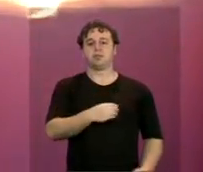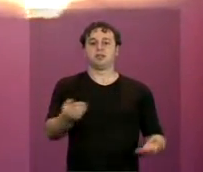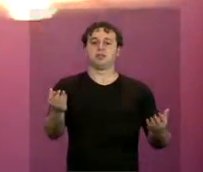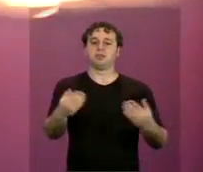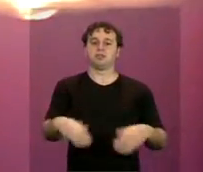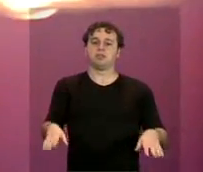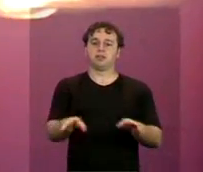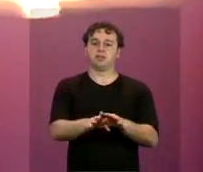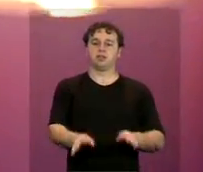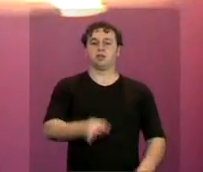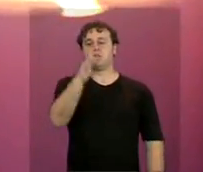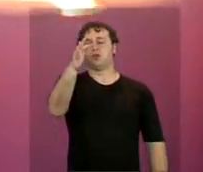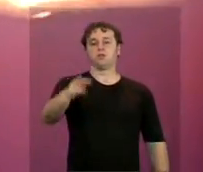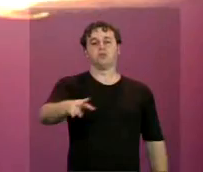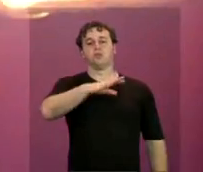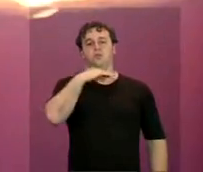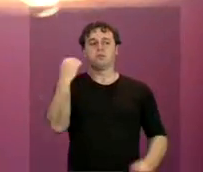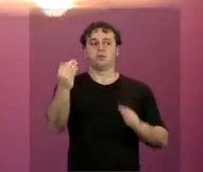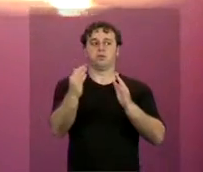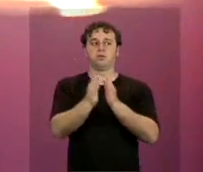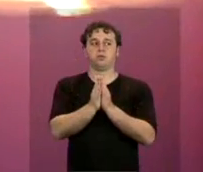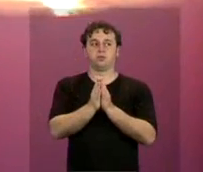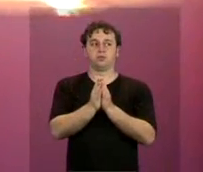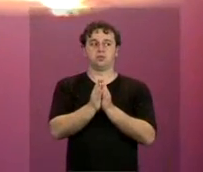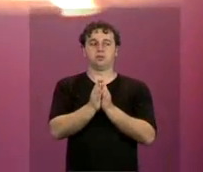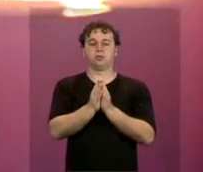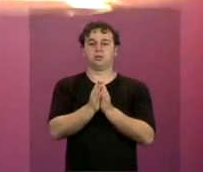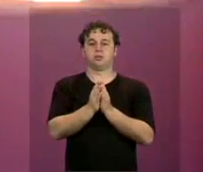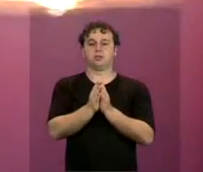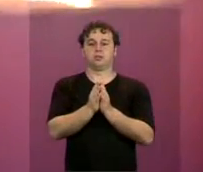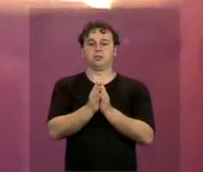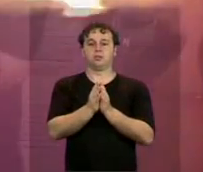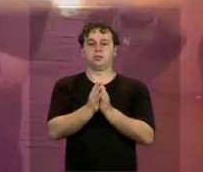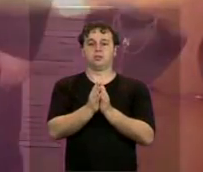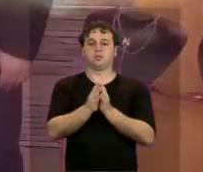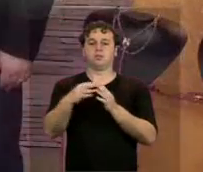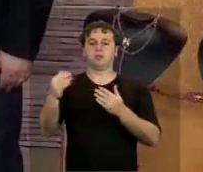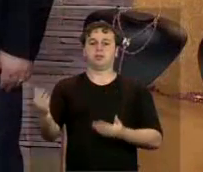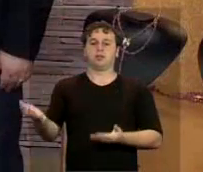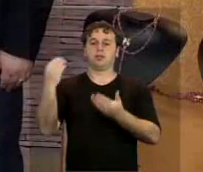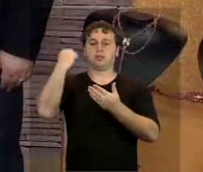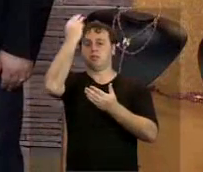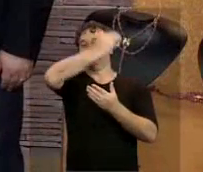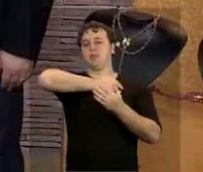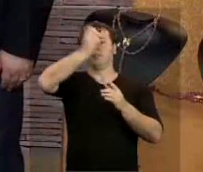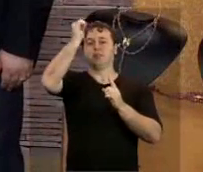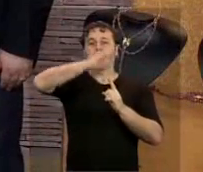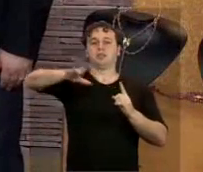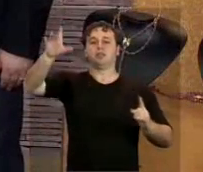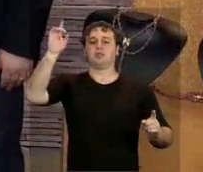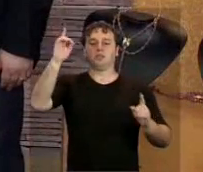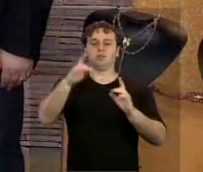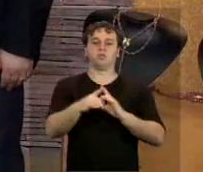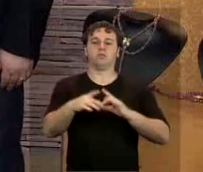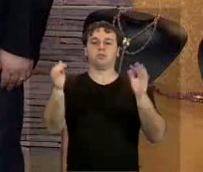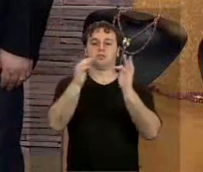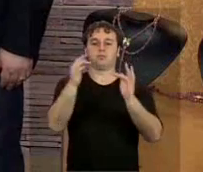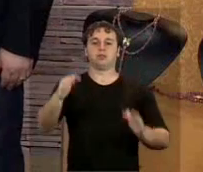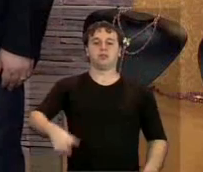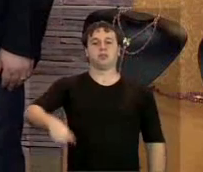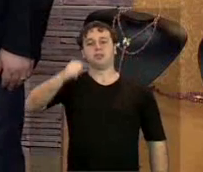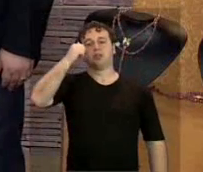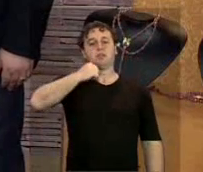nós, pecadores, agora e na hora de nossa morte. Amém. Ave Maria, cheia de graça, o Senhor é